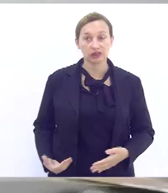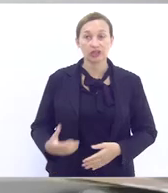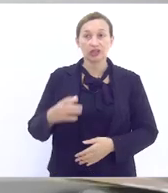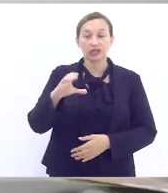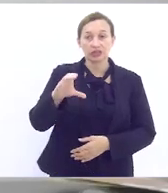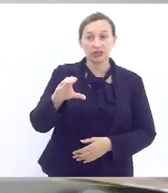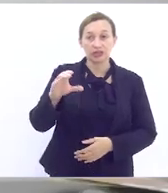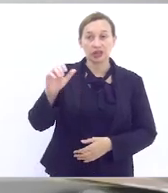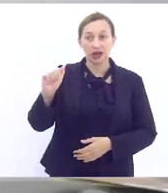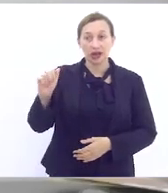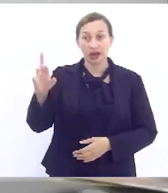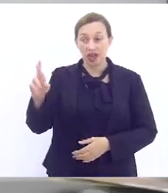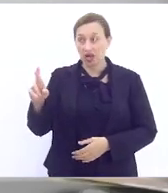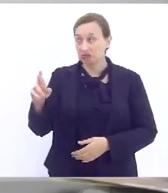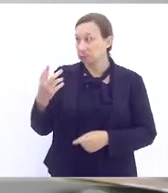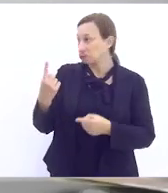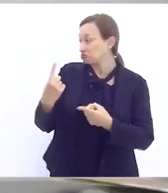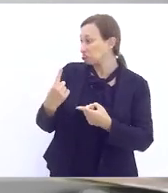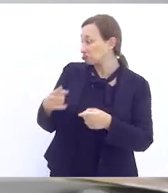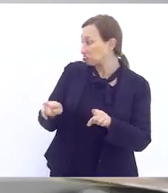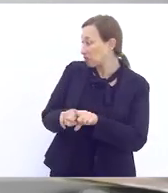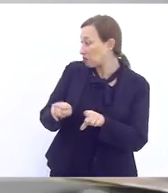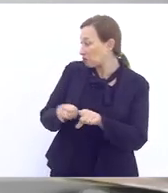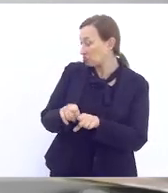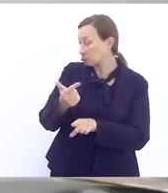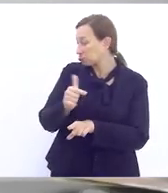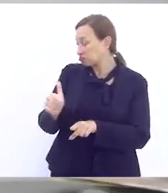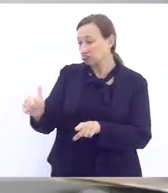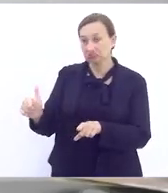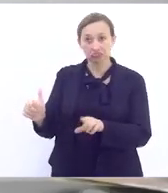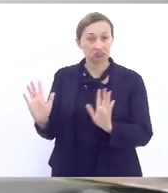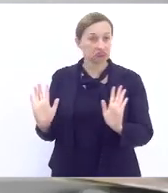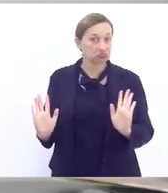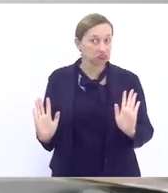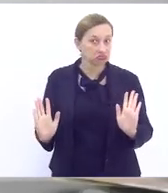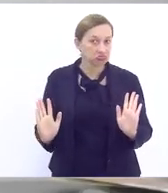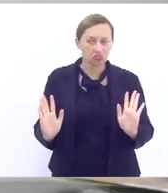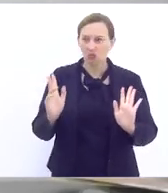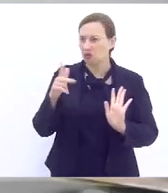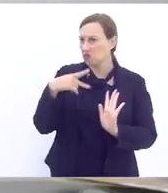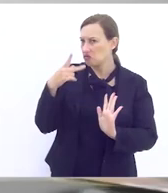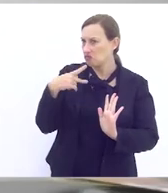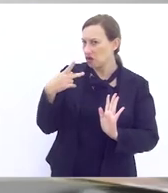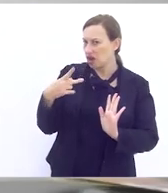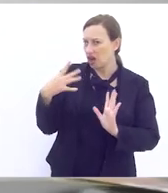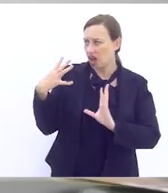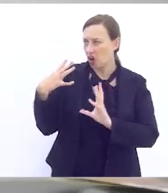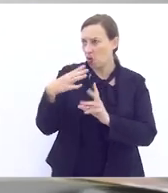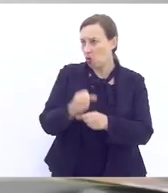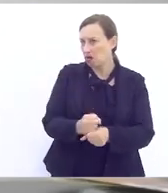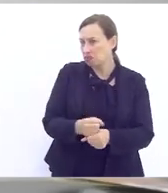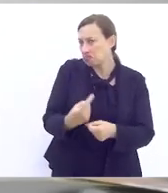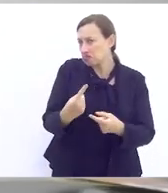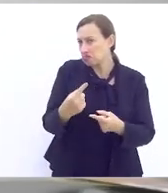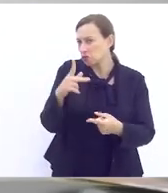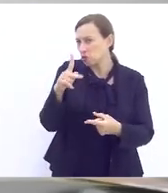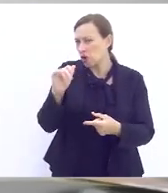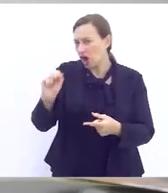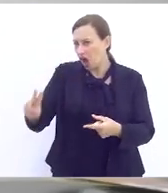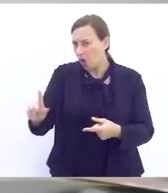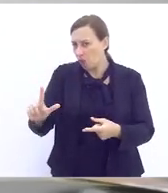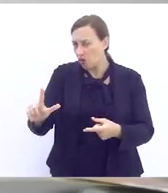também não operar não pode falar do cal porque é do calço só estive